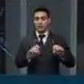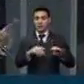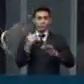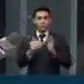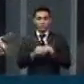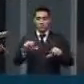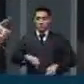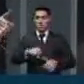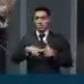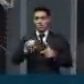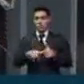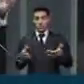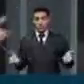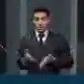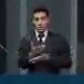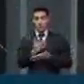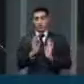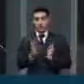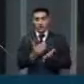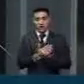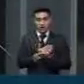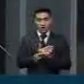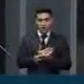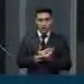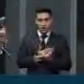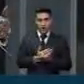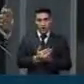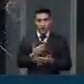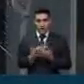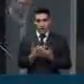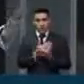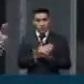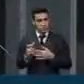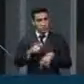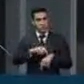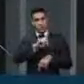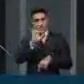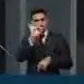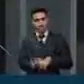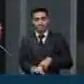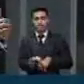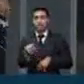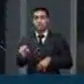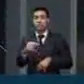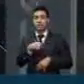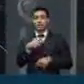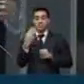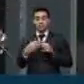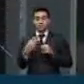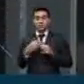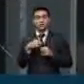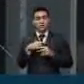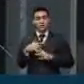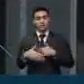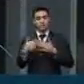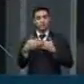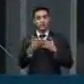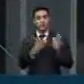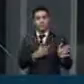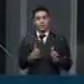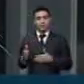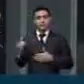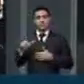sucateado. Hoje, as aulas começaram no calendário certo, nós estamos aí. O município está lançando já o processo